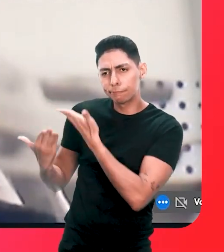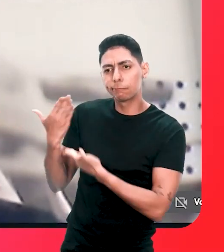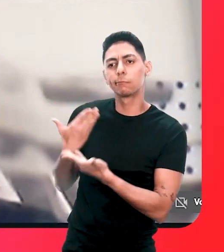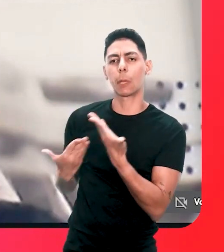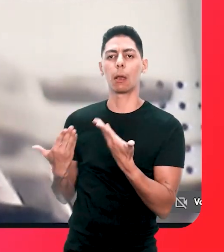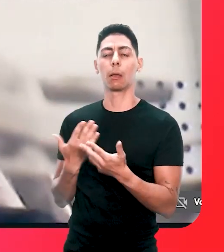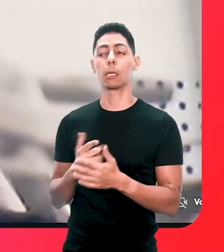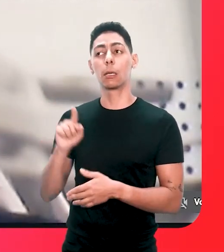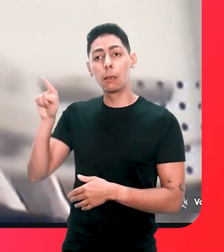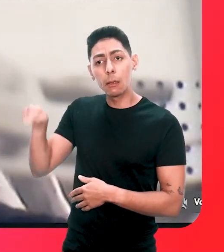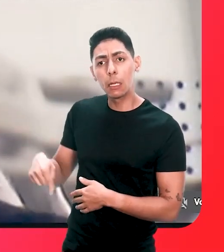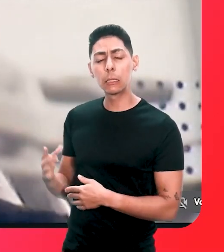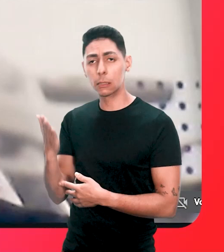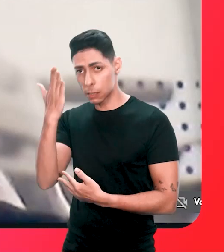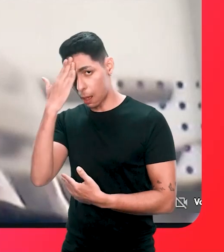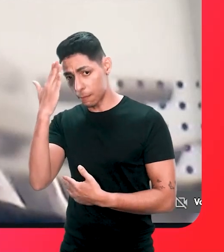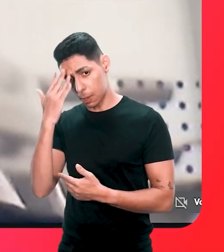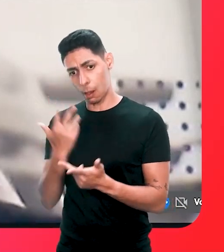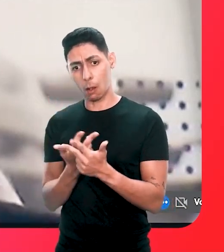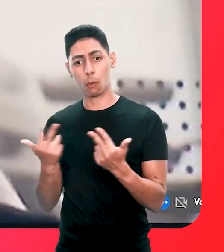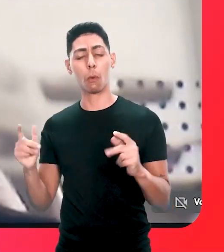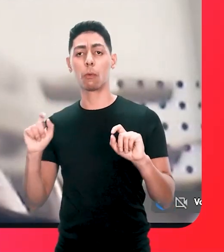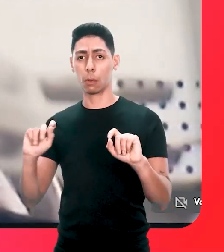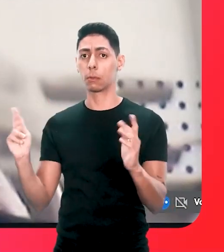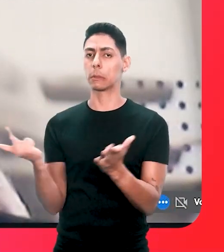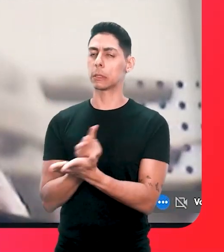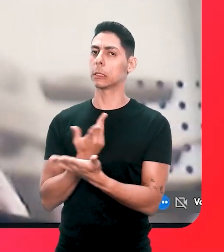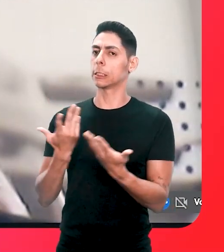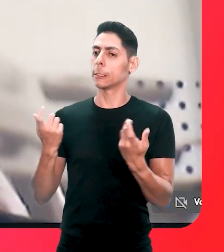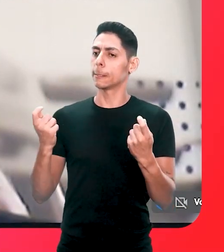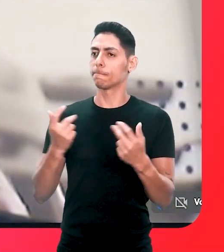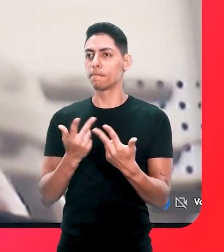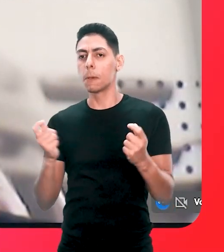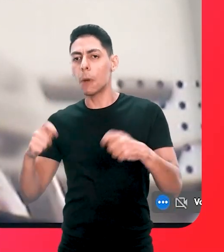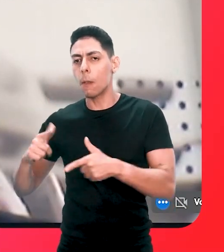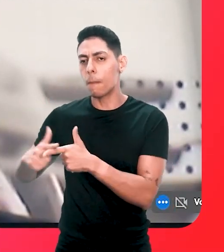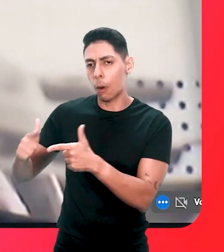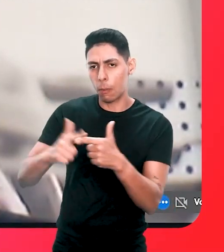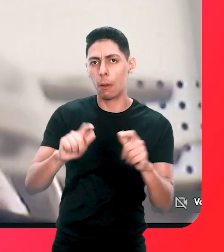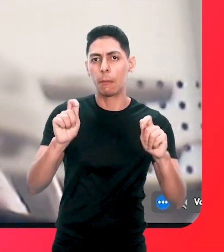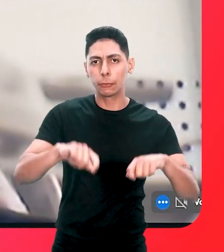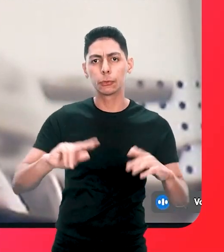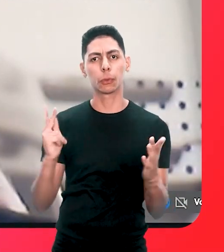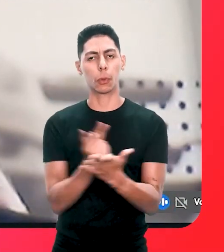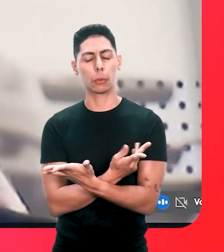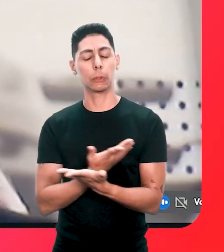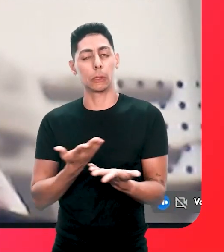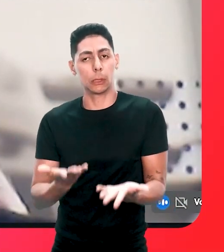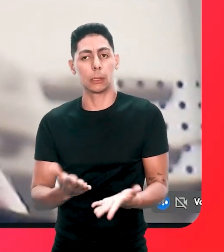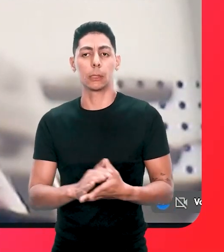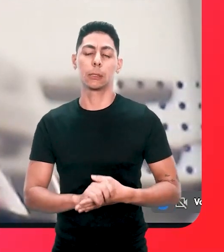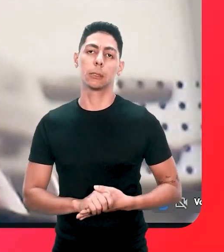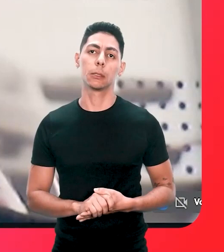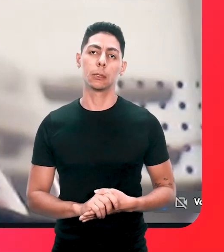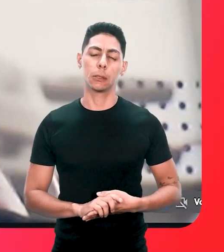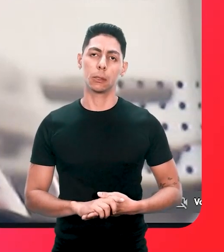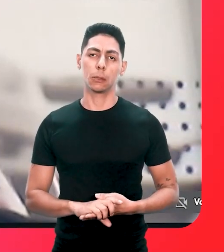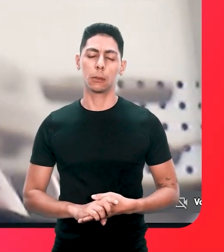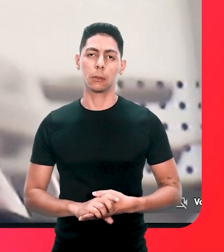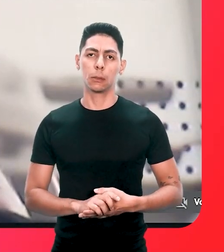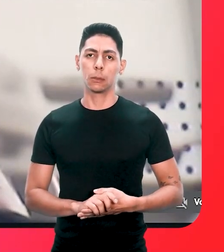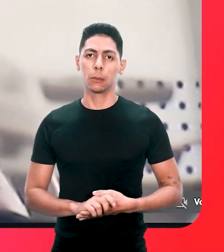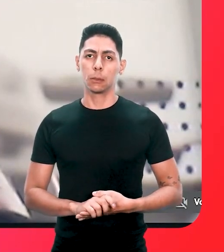coisa boa, resultado era complicado que poderia vir pela frente, né? Então, e aí